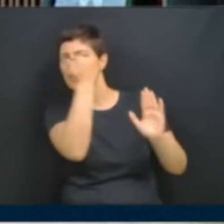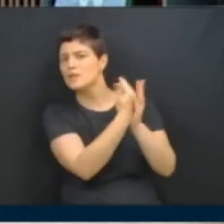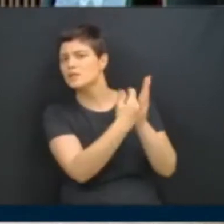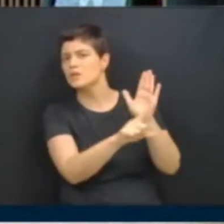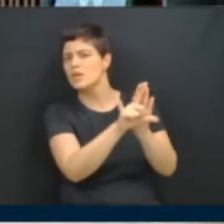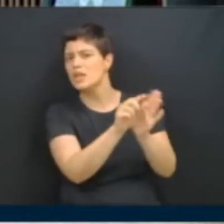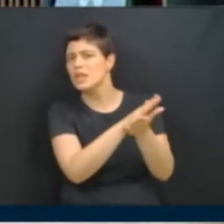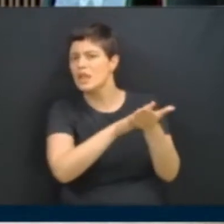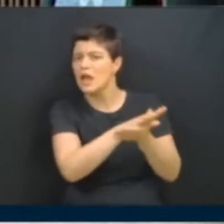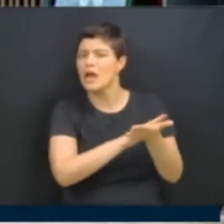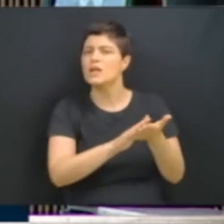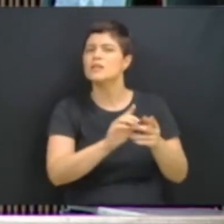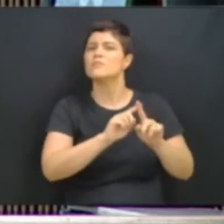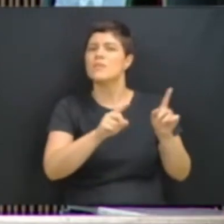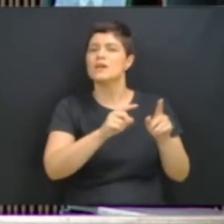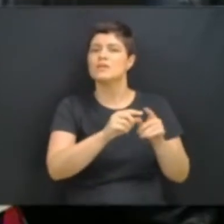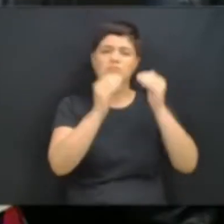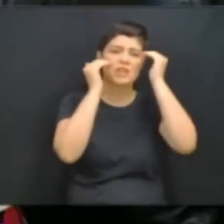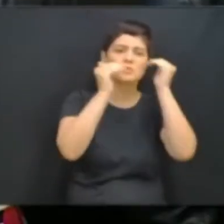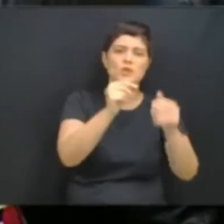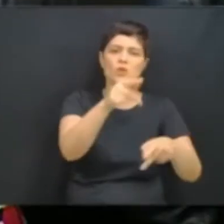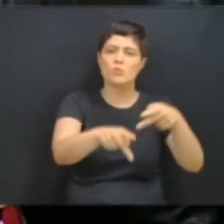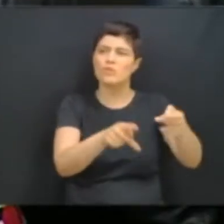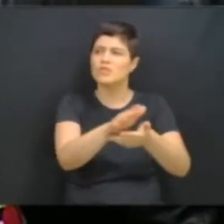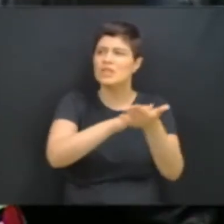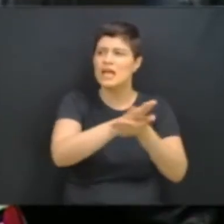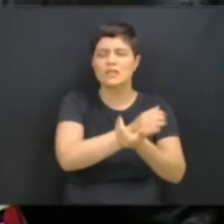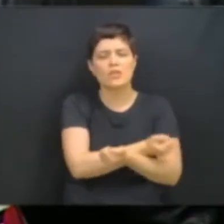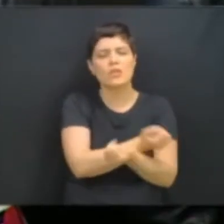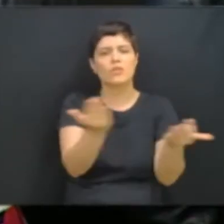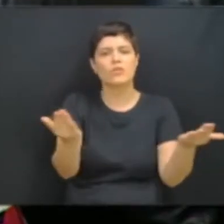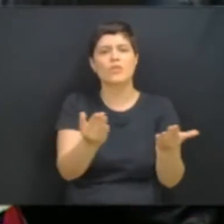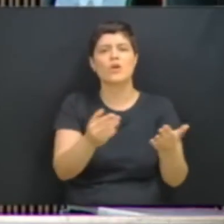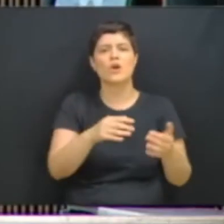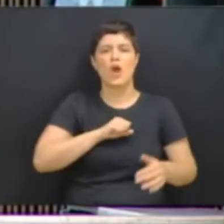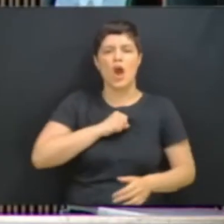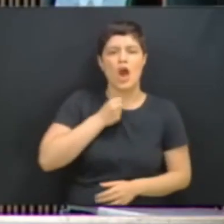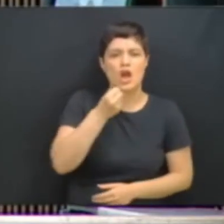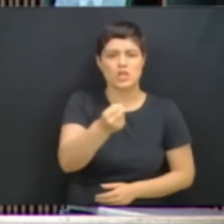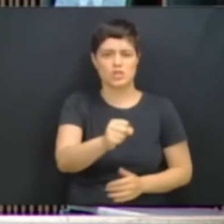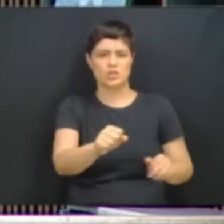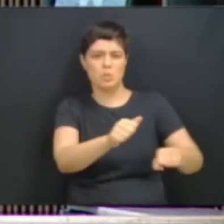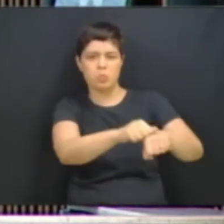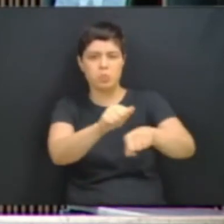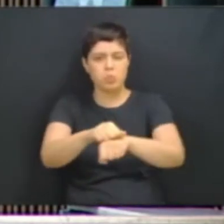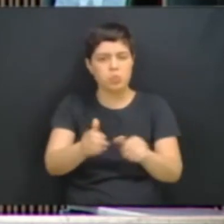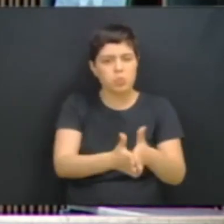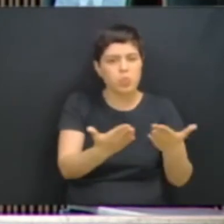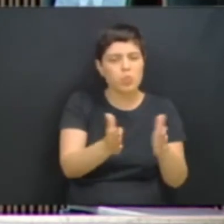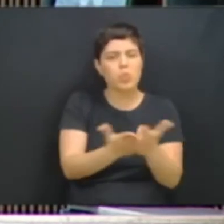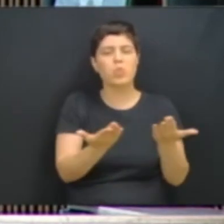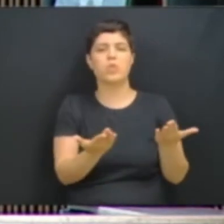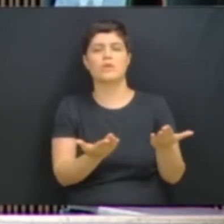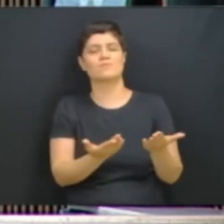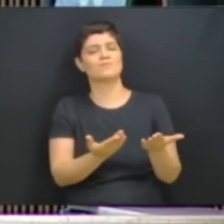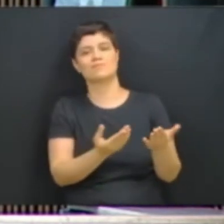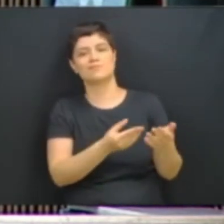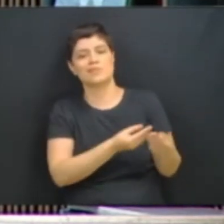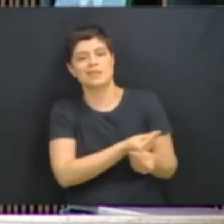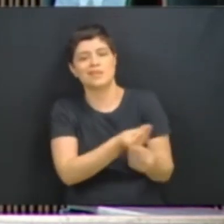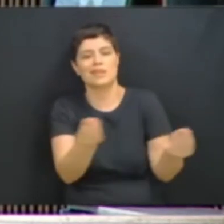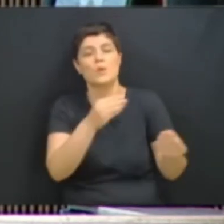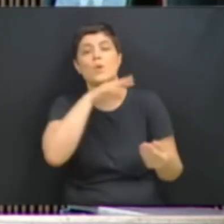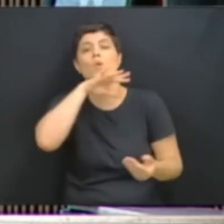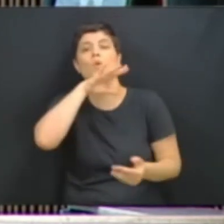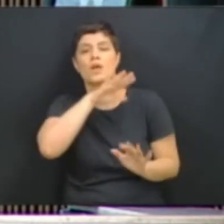Trouxe morte, trouxe miséria, trouxe ódio, deputado Gora. Trouxe uma coisa muito ruim.